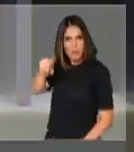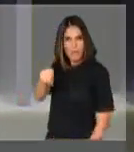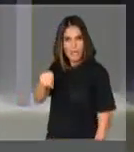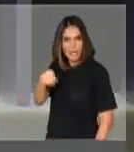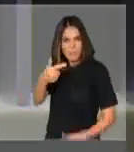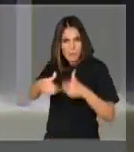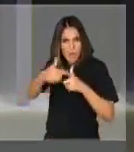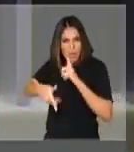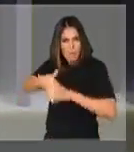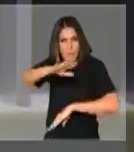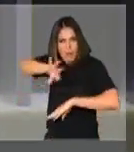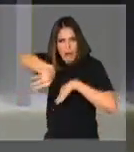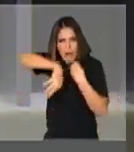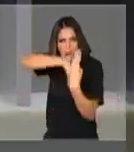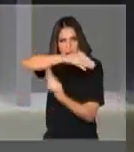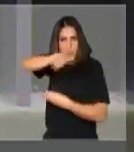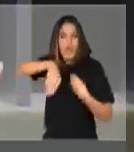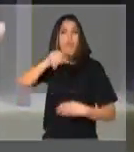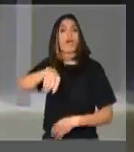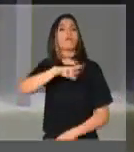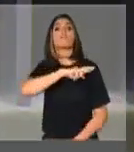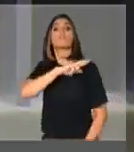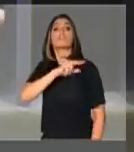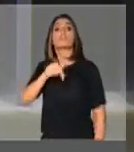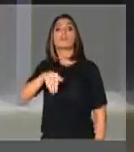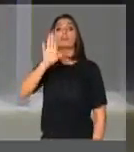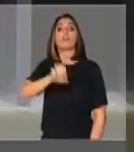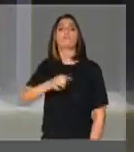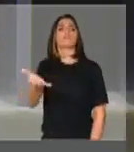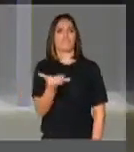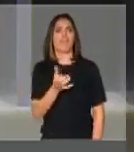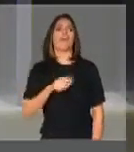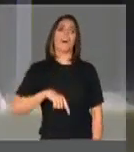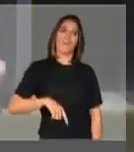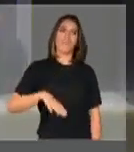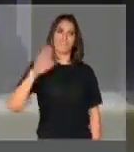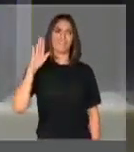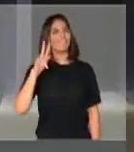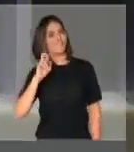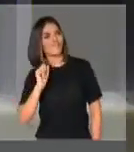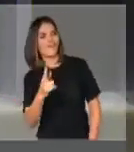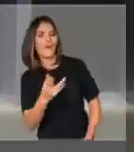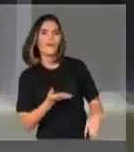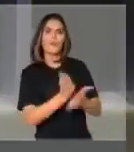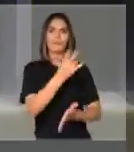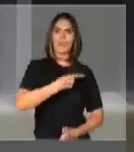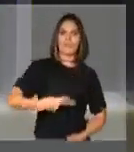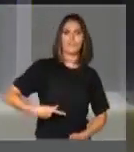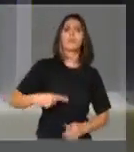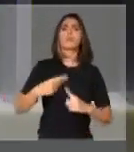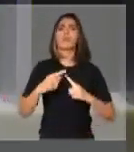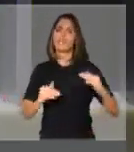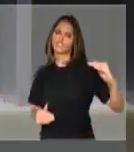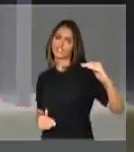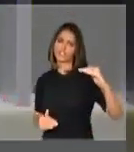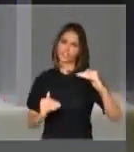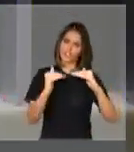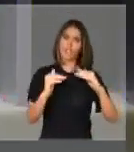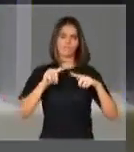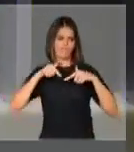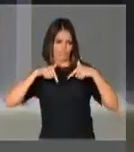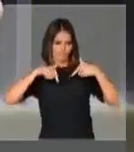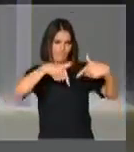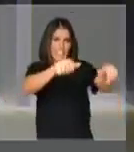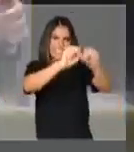A responsabilidade do caos é de quem se propôs a governar para diminuir desigualdades, para enfrentar o